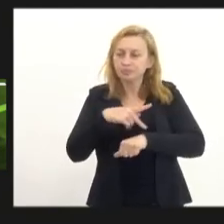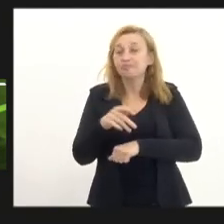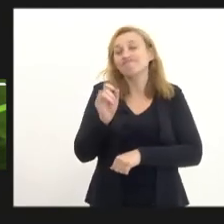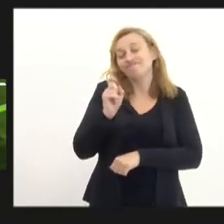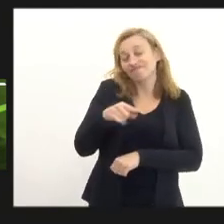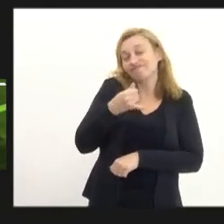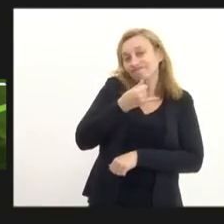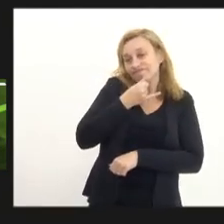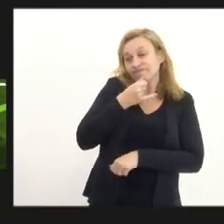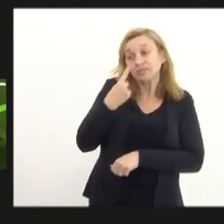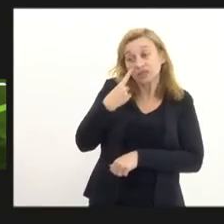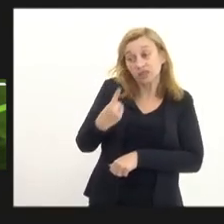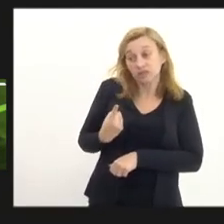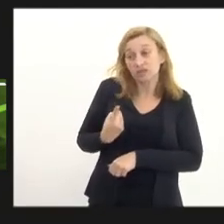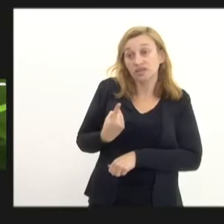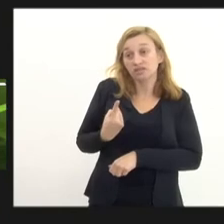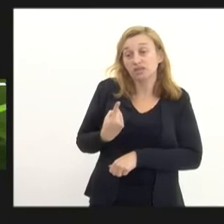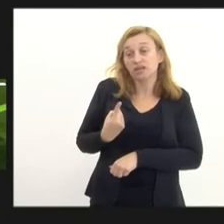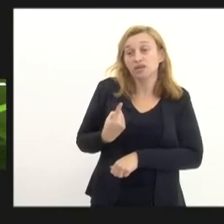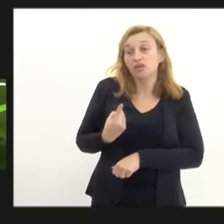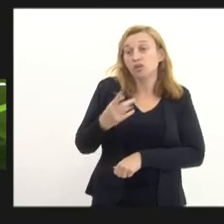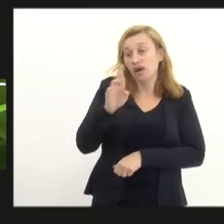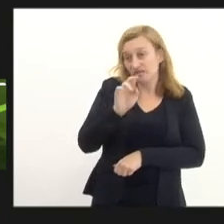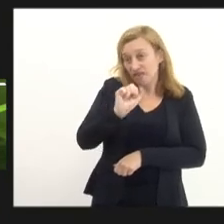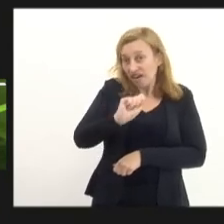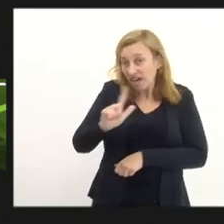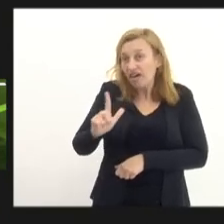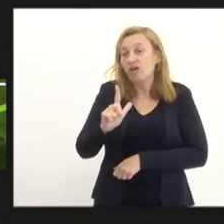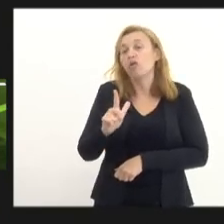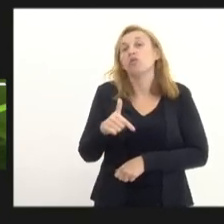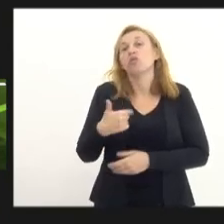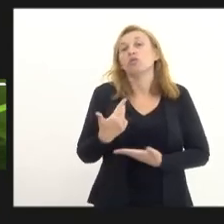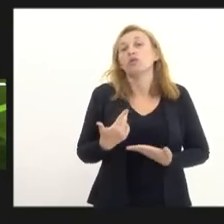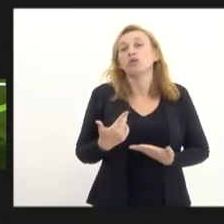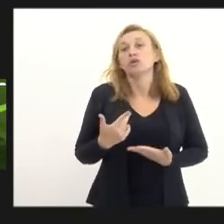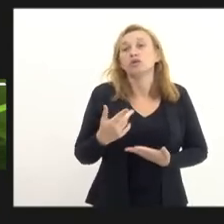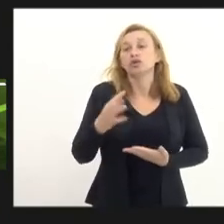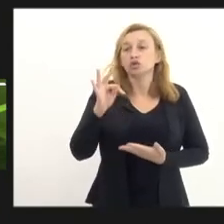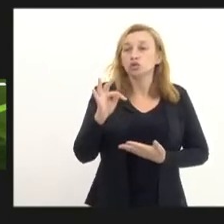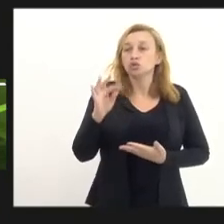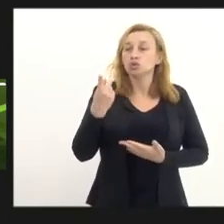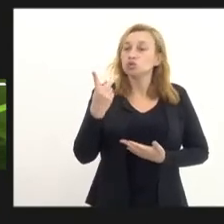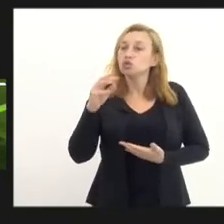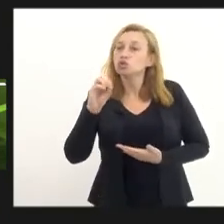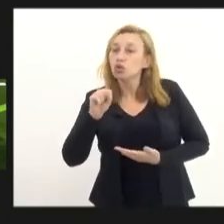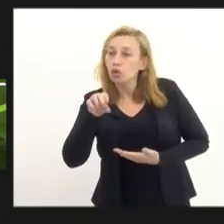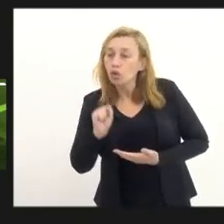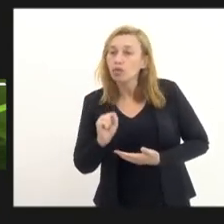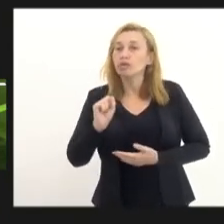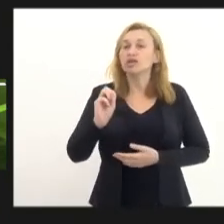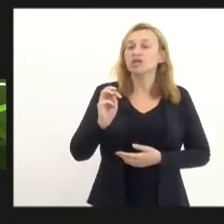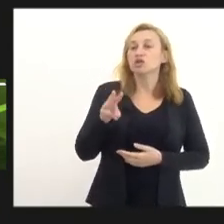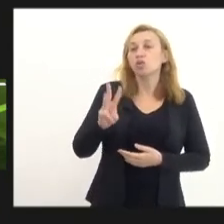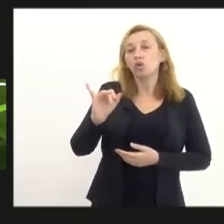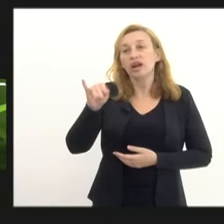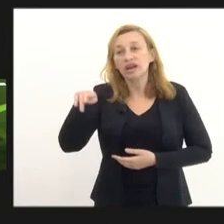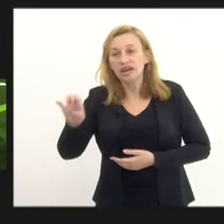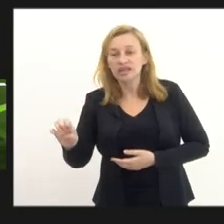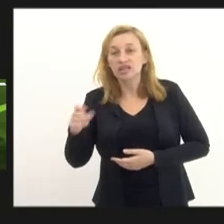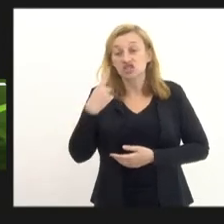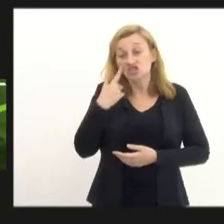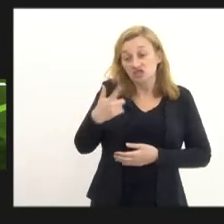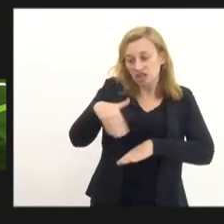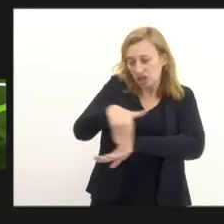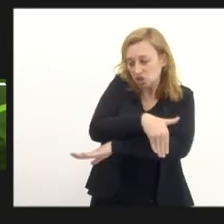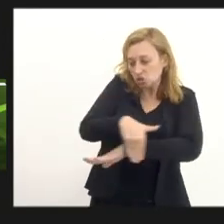triste, né? A gente vê Rafael, Thomas, Ulisses, a gente passar pelas ruas,